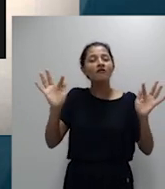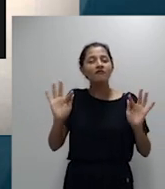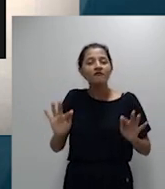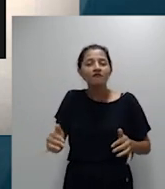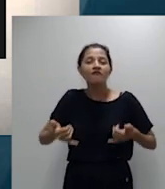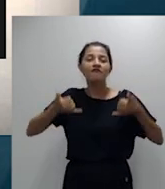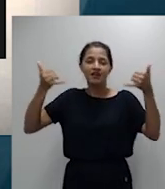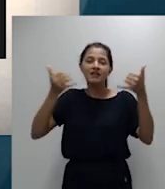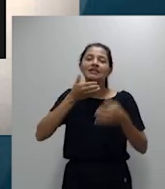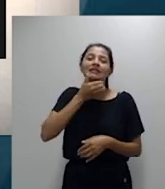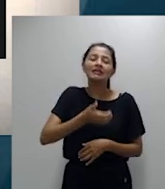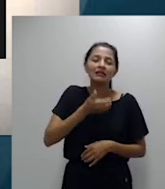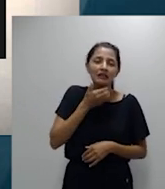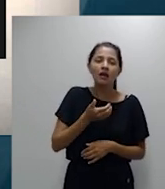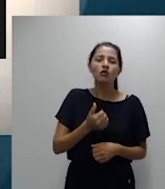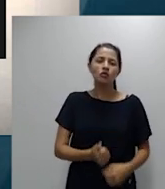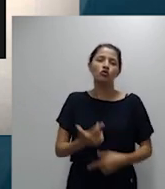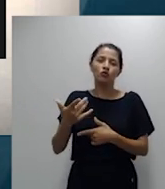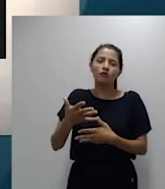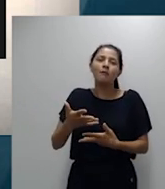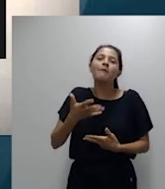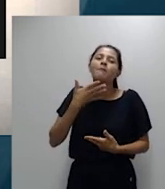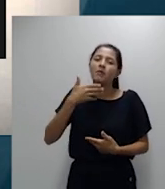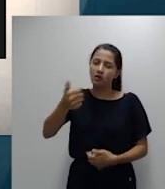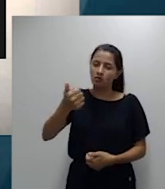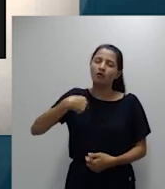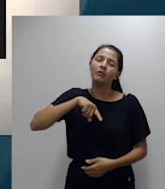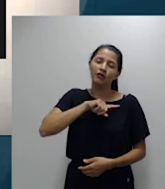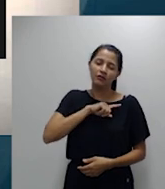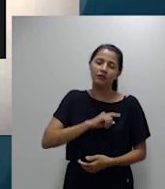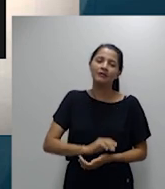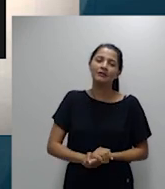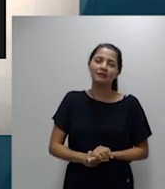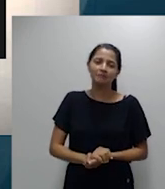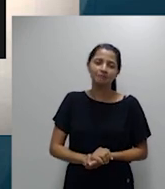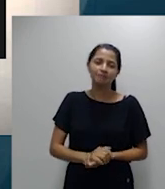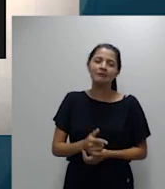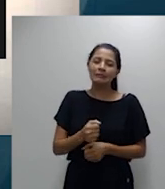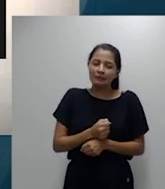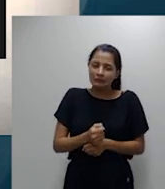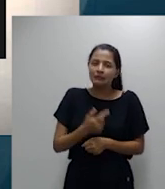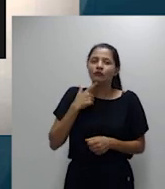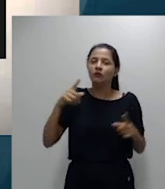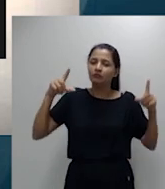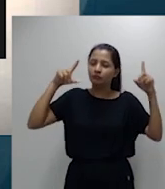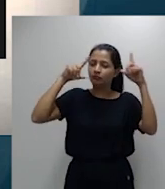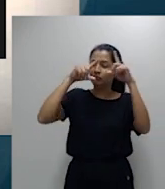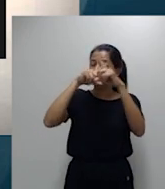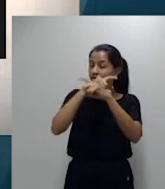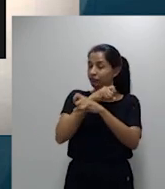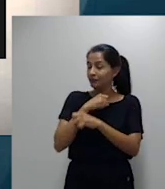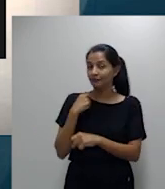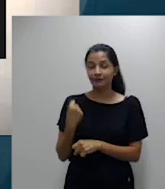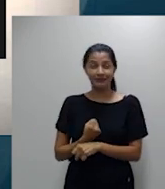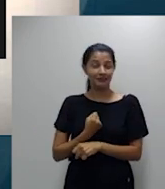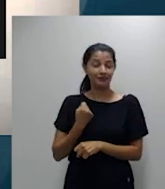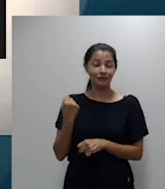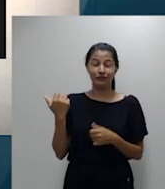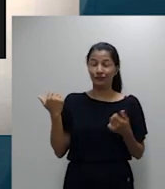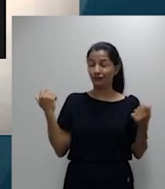e um Ano Novo mais Generoso o produto norte né deixando o frango pesado com peças muito